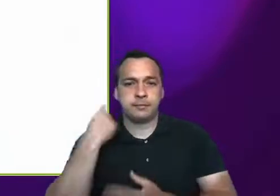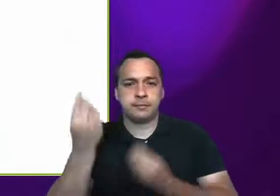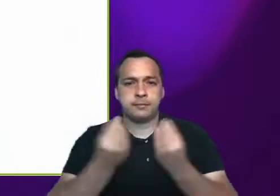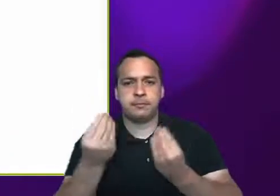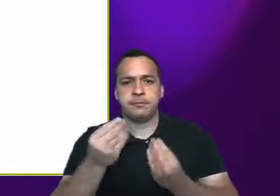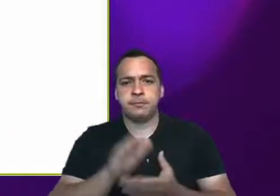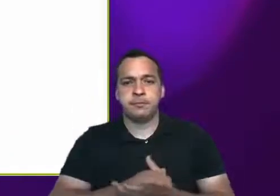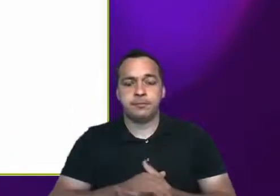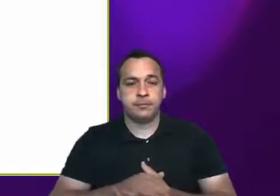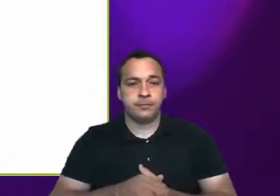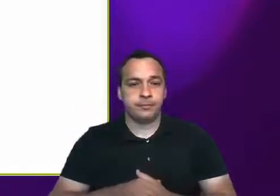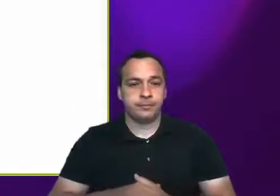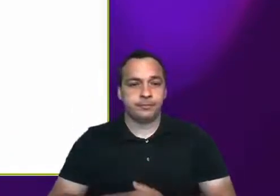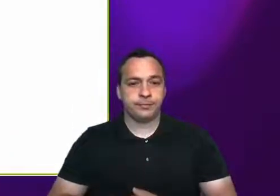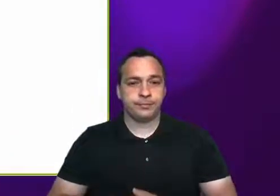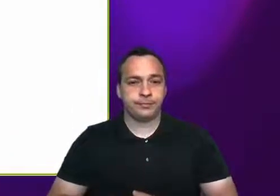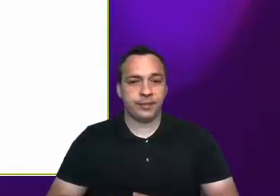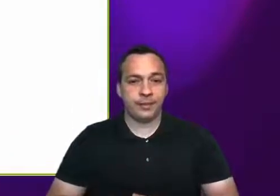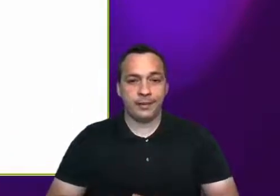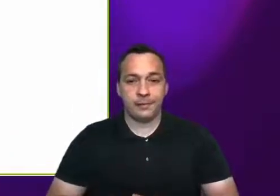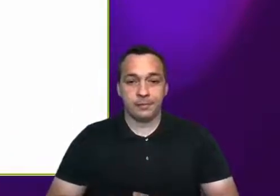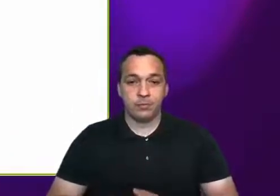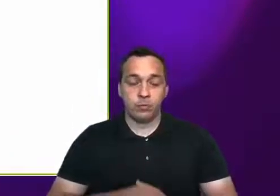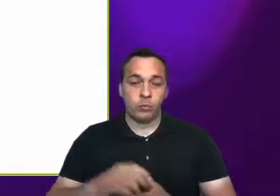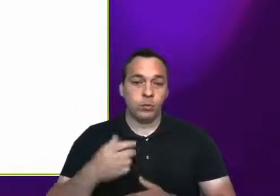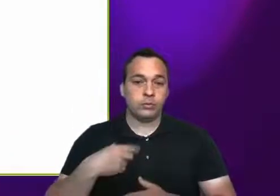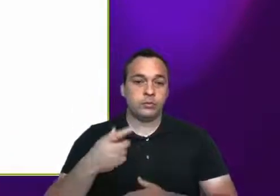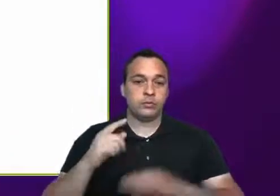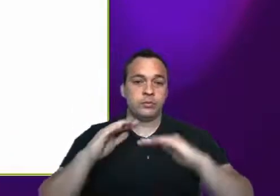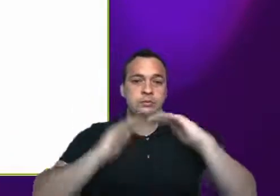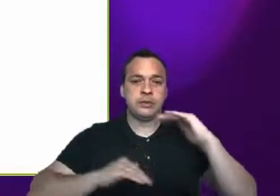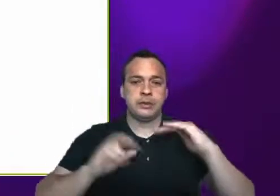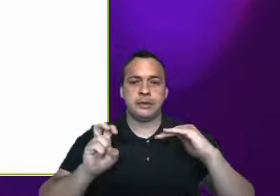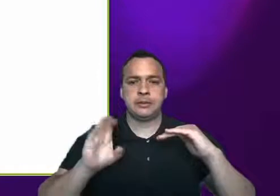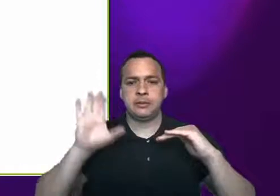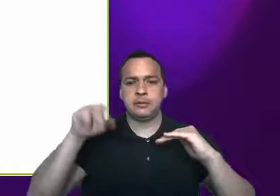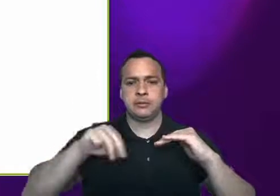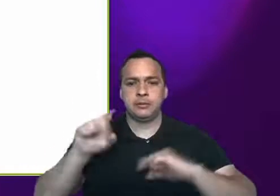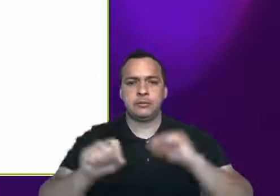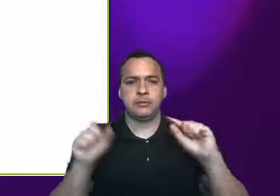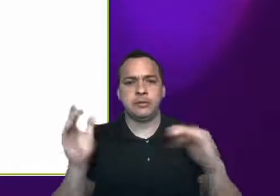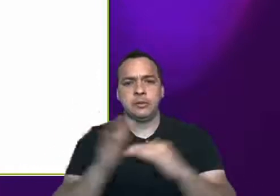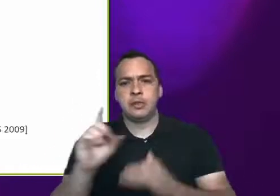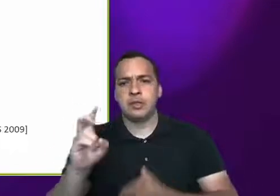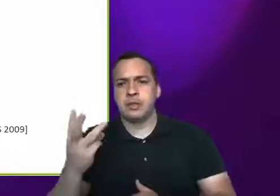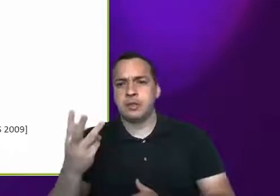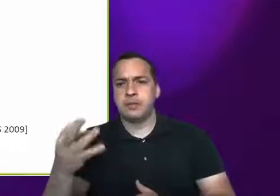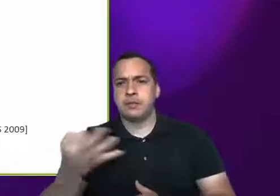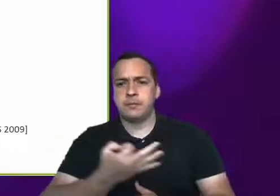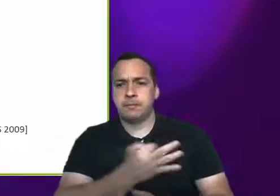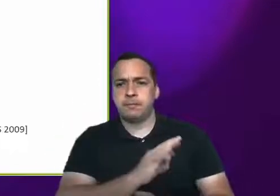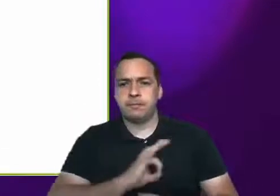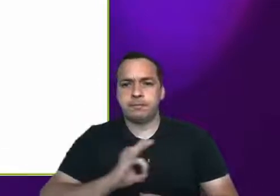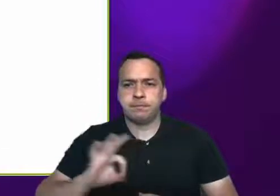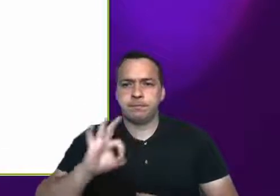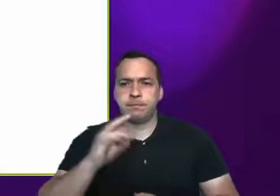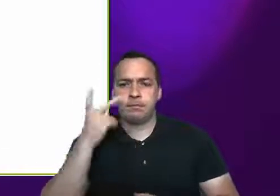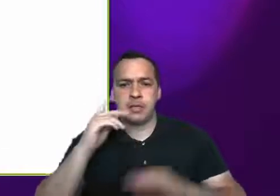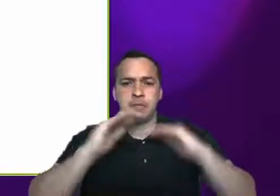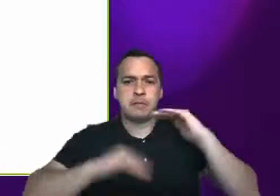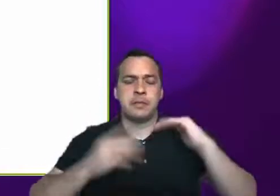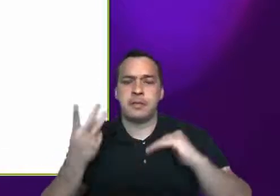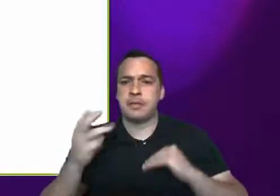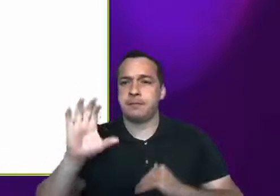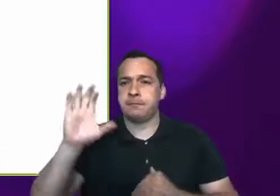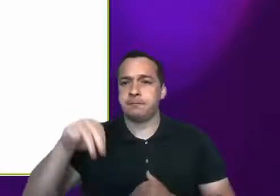para pacientes com de menos de 5 hepatocarcinoma centímetros o com hasta nódulos 3 de menos nódulos de con menos 5 de 3 centímetros ou até centímetros. 3 nódulos